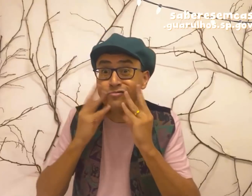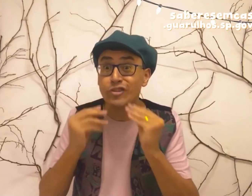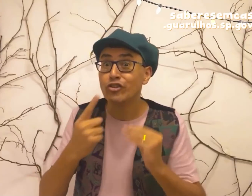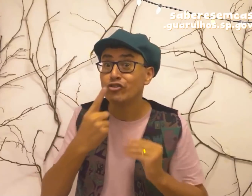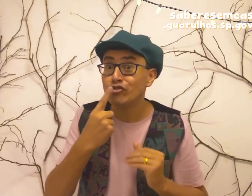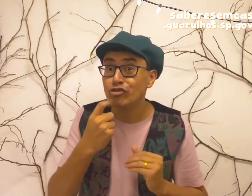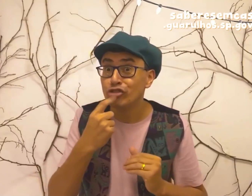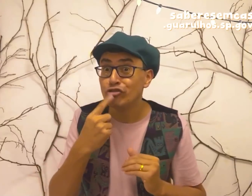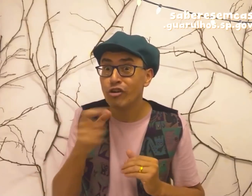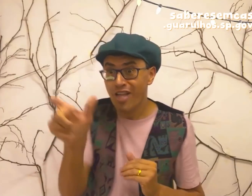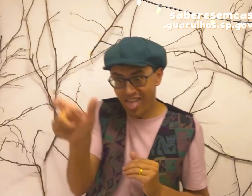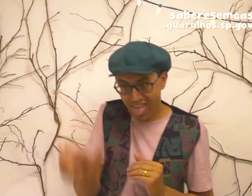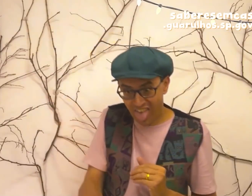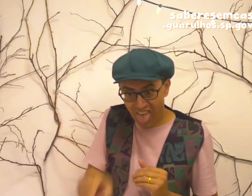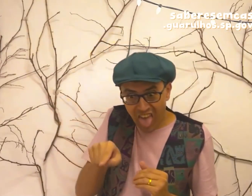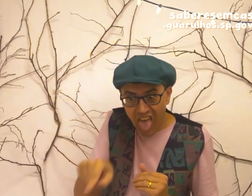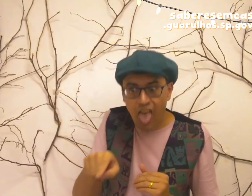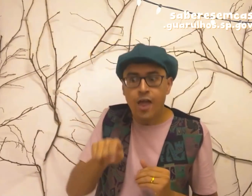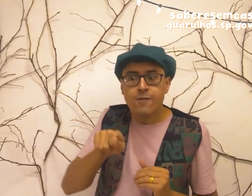O medonho,